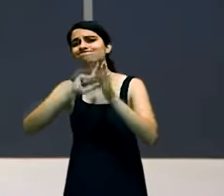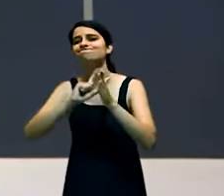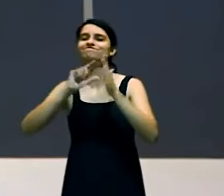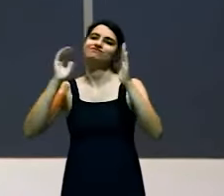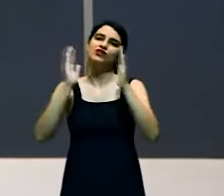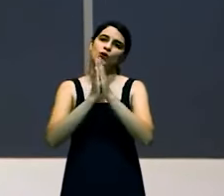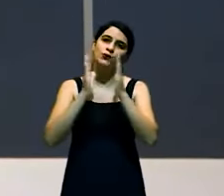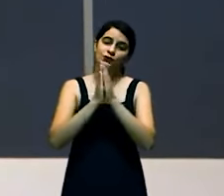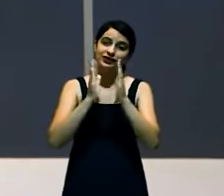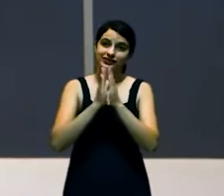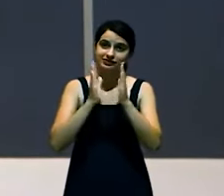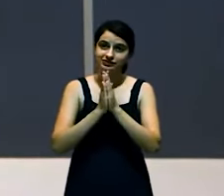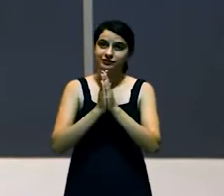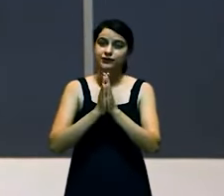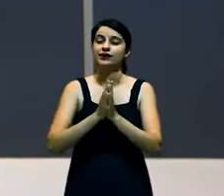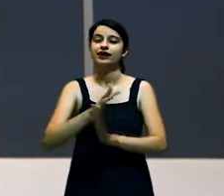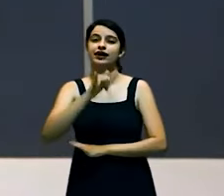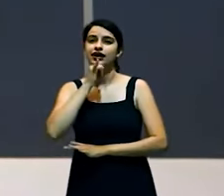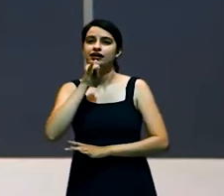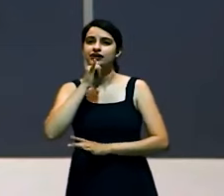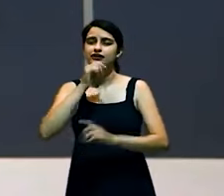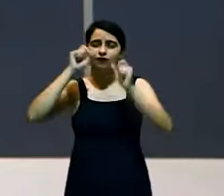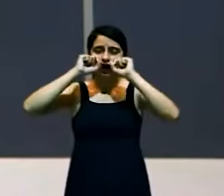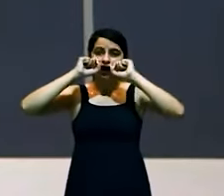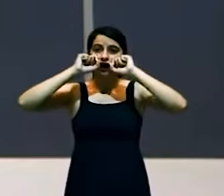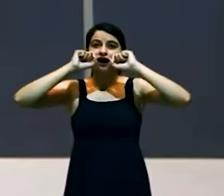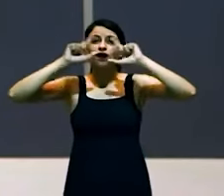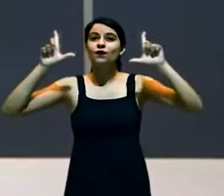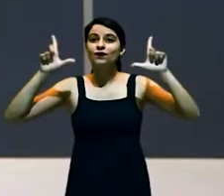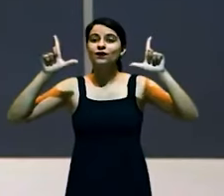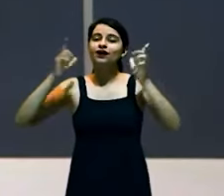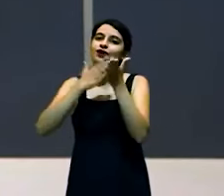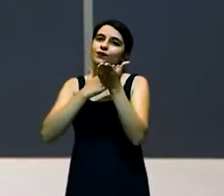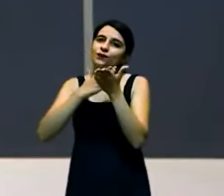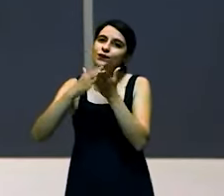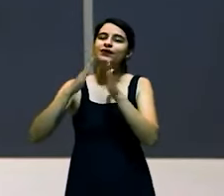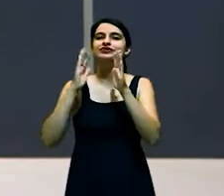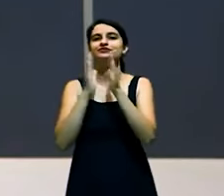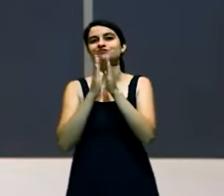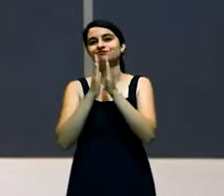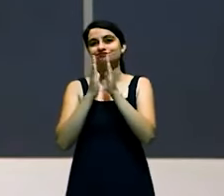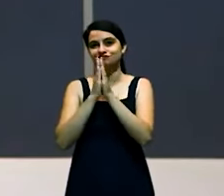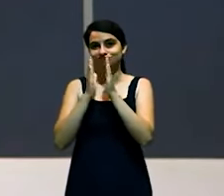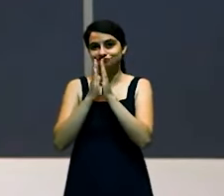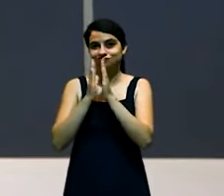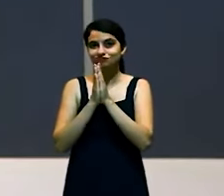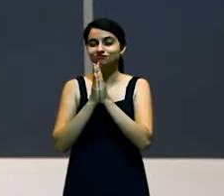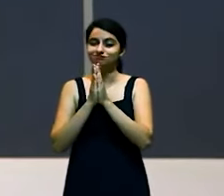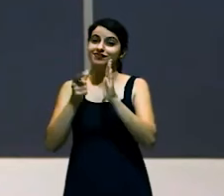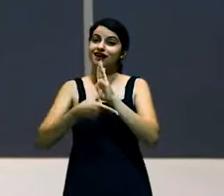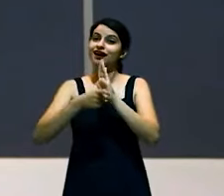antes de fazer qualquer coisa, comece falando com o seu Jesus.